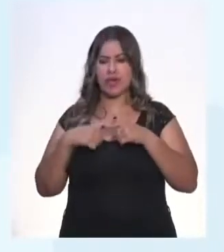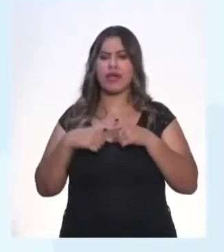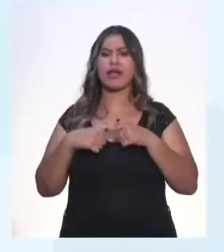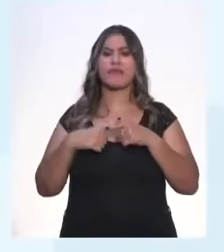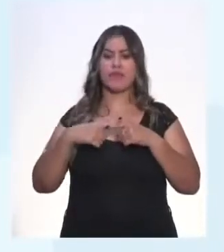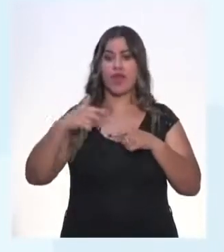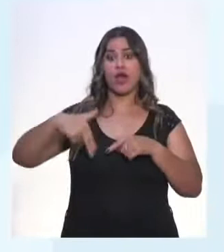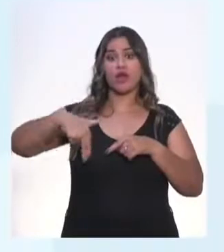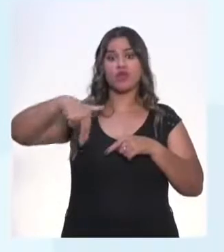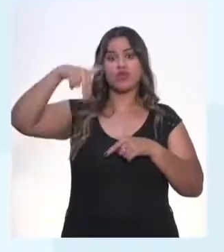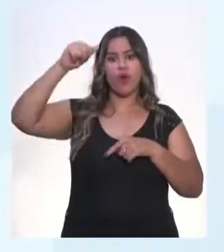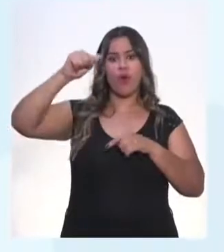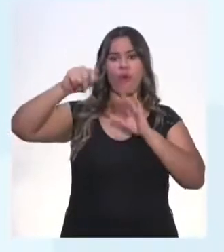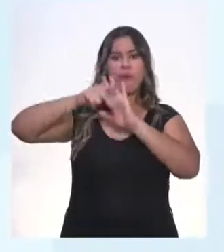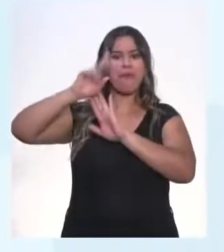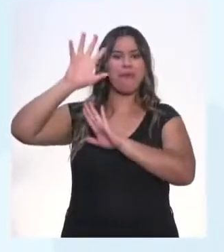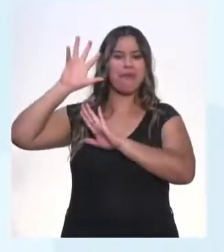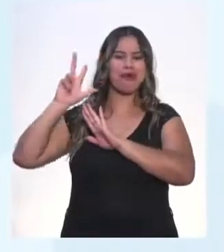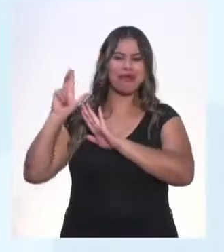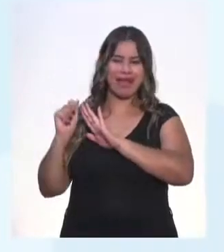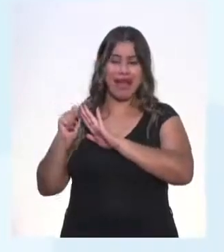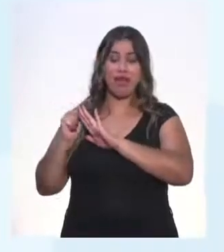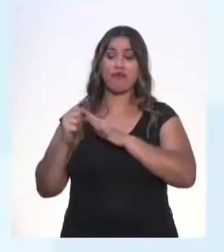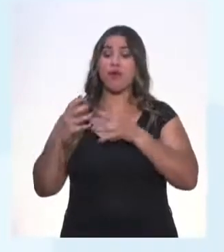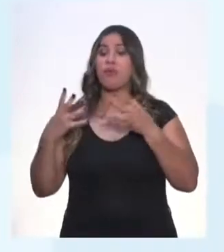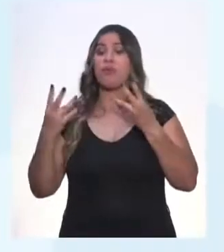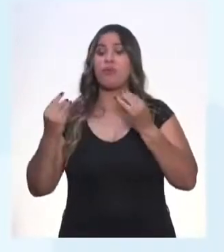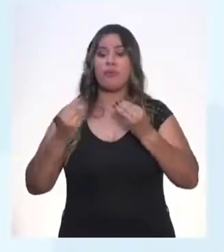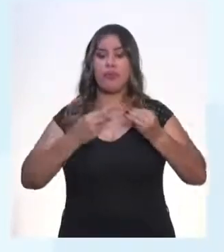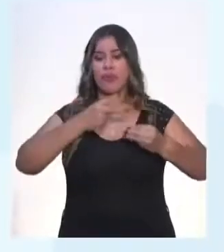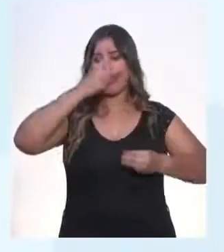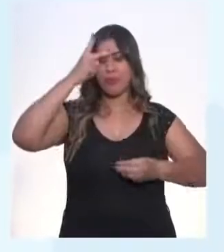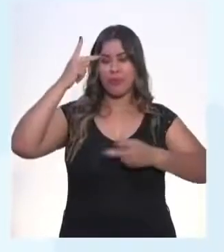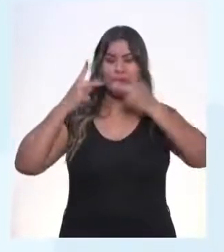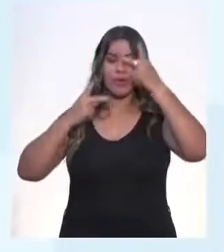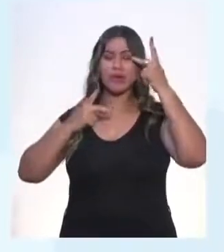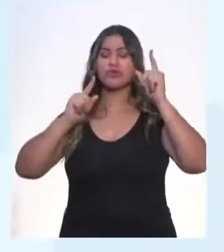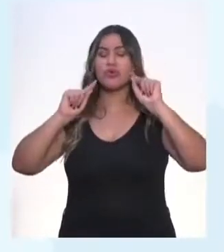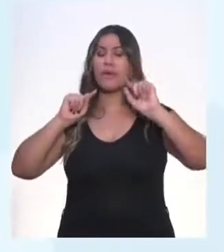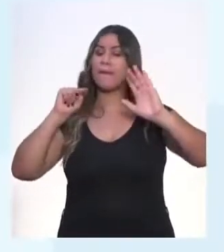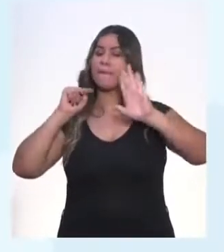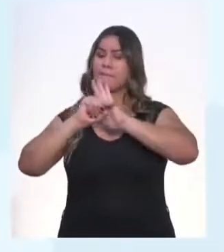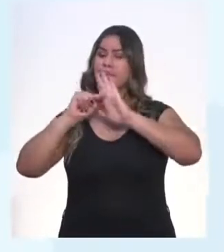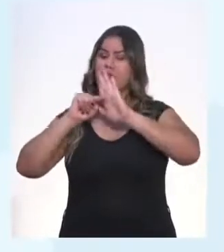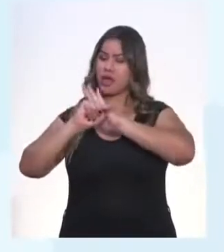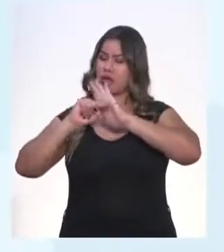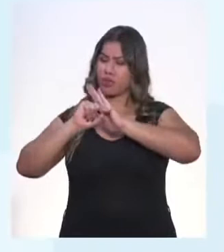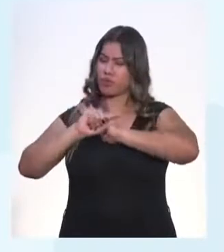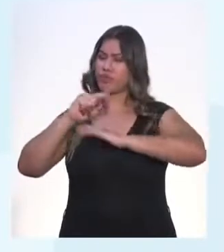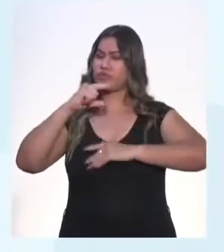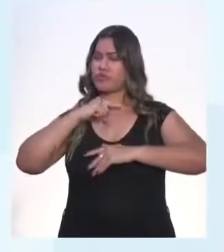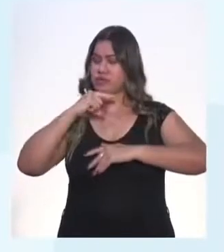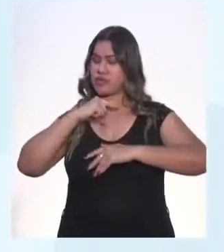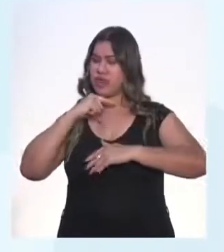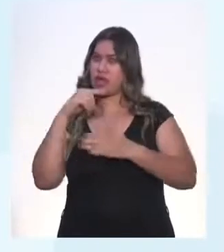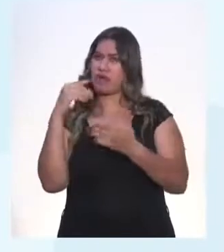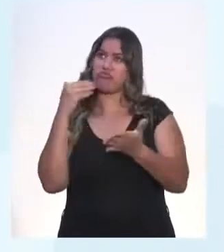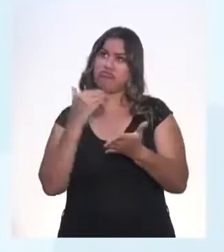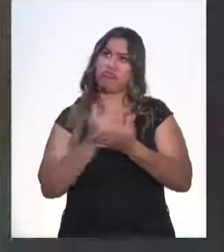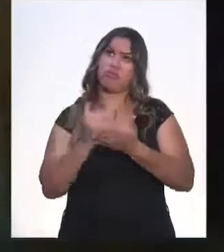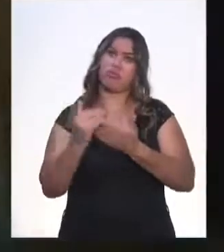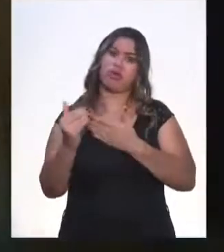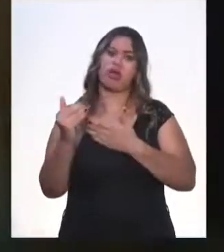né? Inclusive, tem muitos autores que hoje trazem assim, um questionamento, não hoje, na verdade, a partir